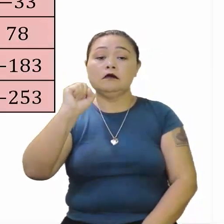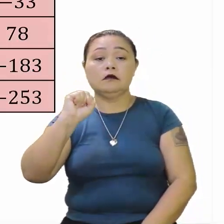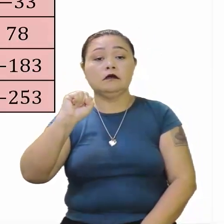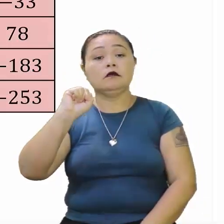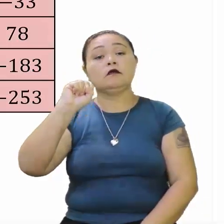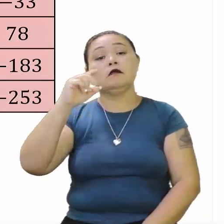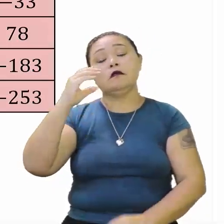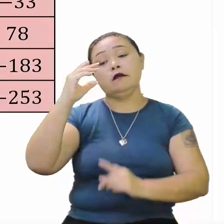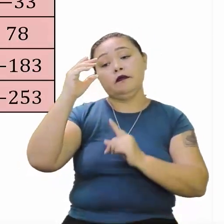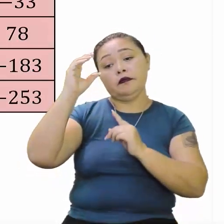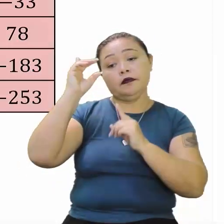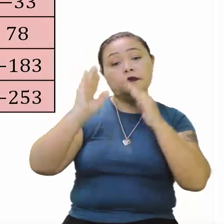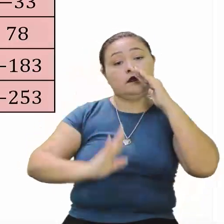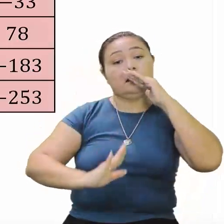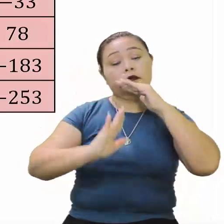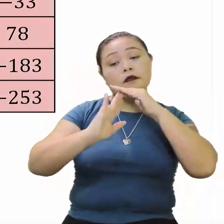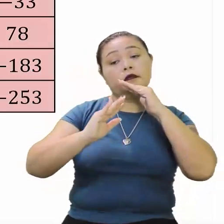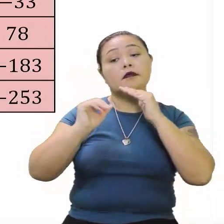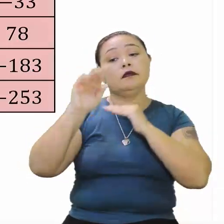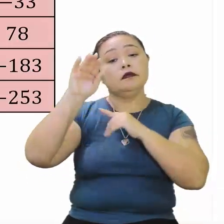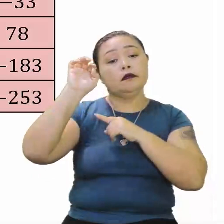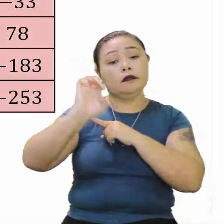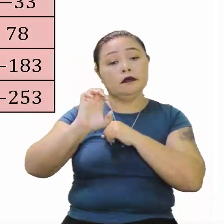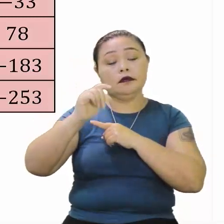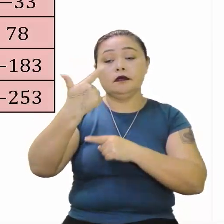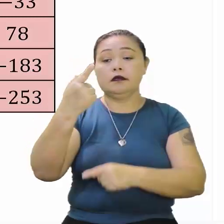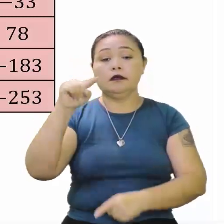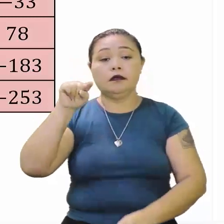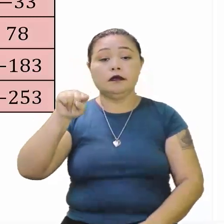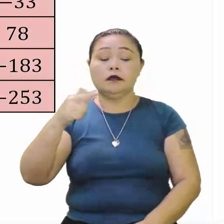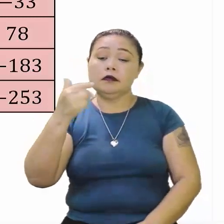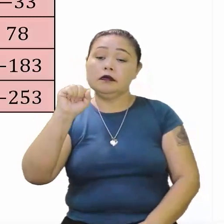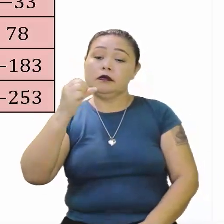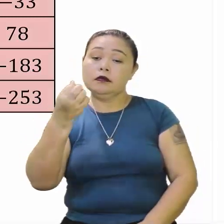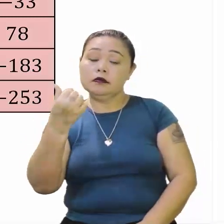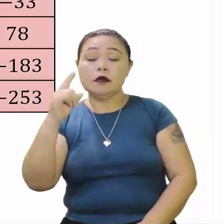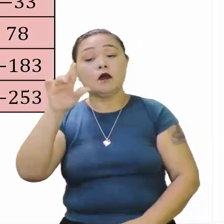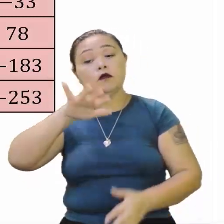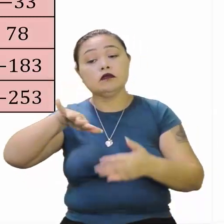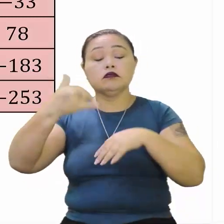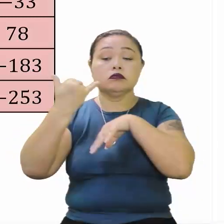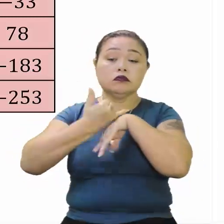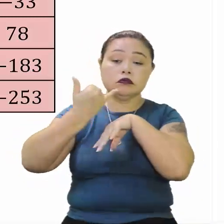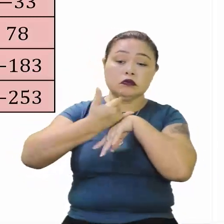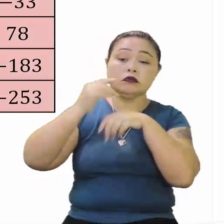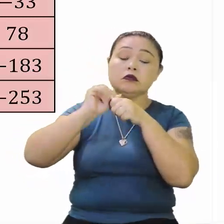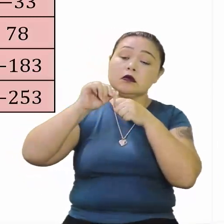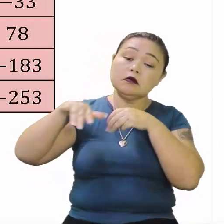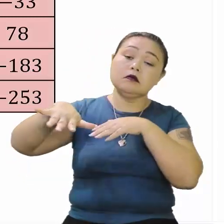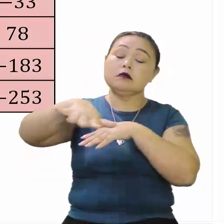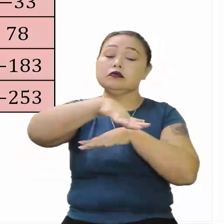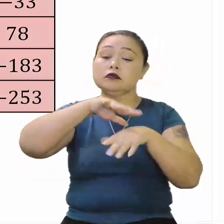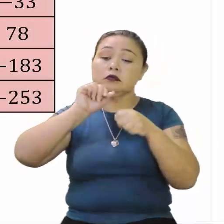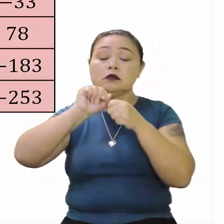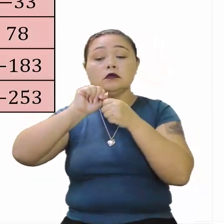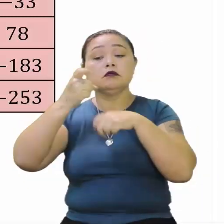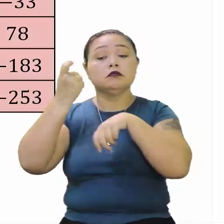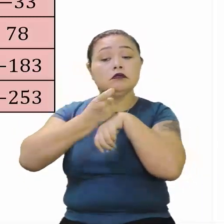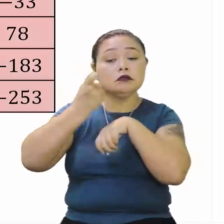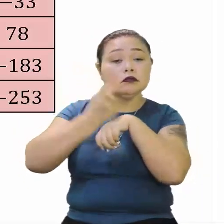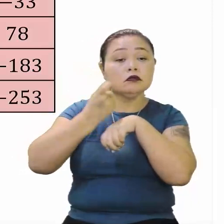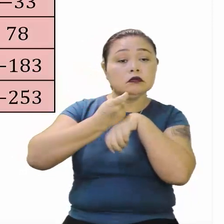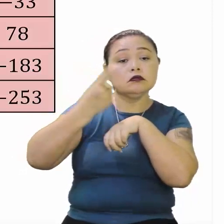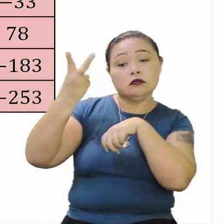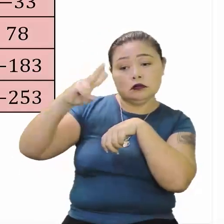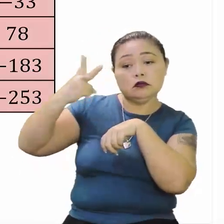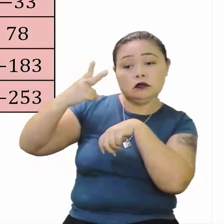ebulição 2.861. Por isso que o ferro, na temperatura ambiente, ele está no estado sólido, a platina, está vendo o alumínio?